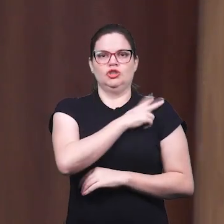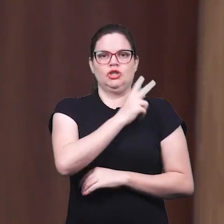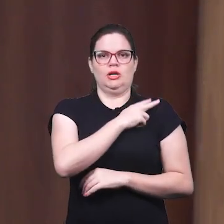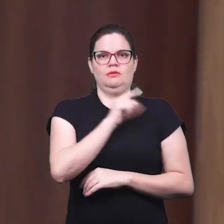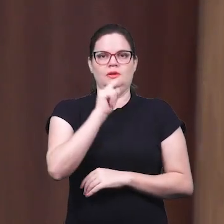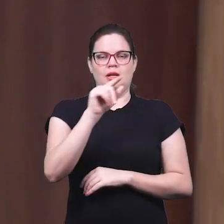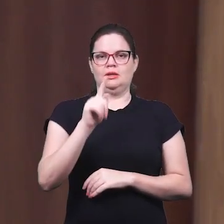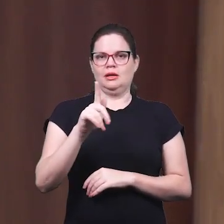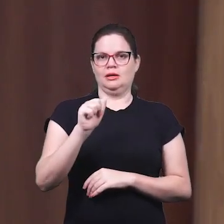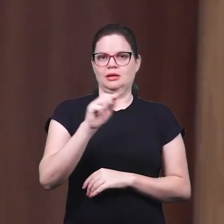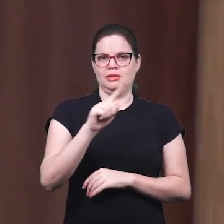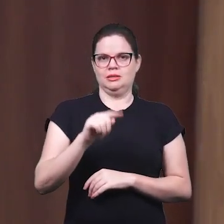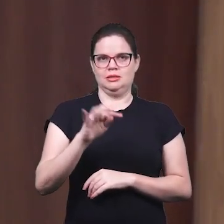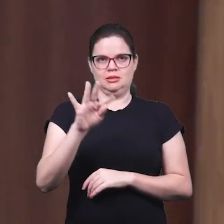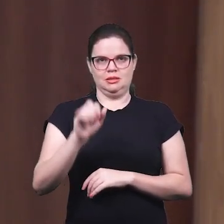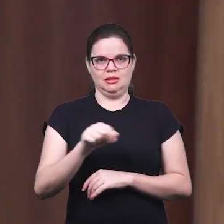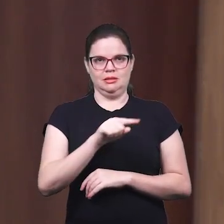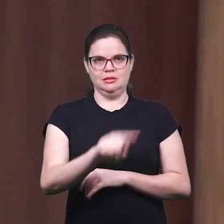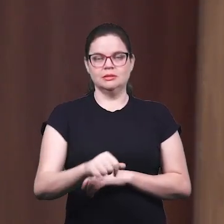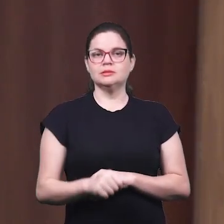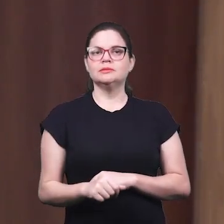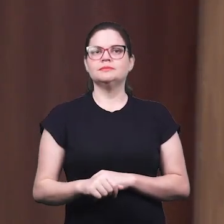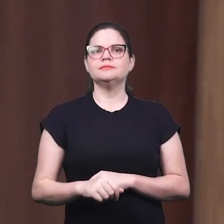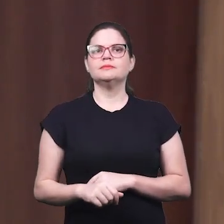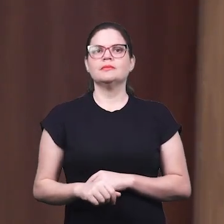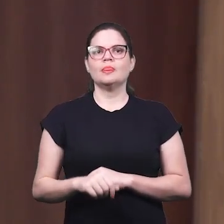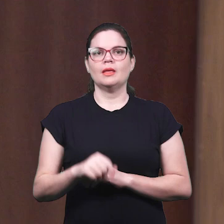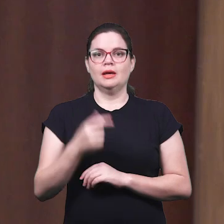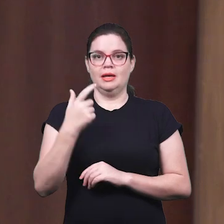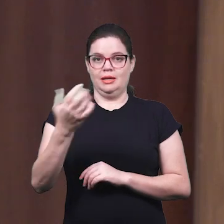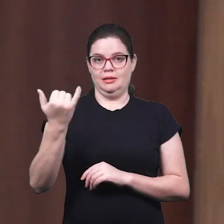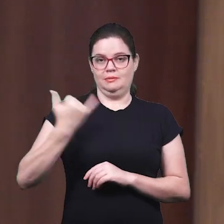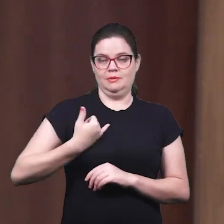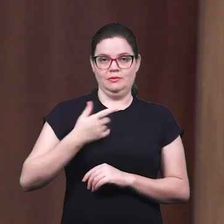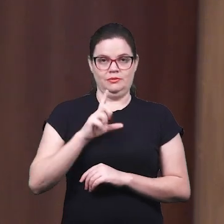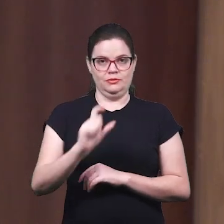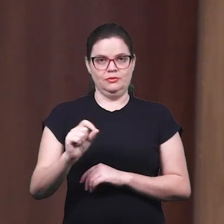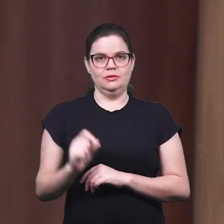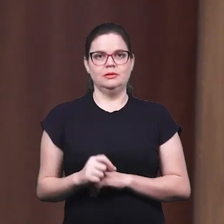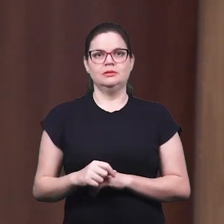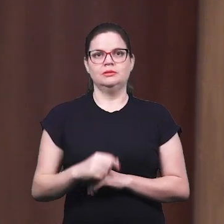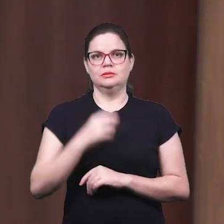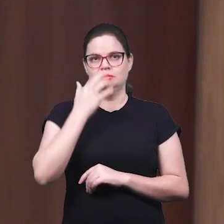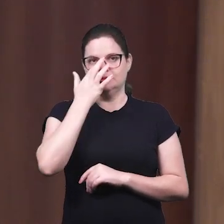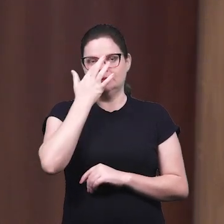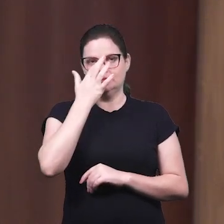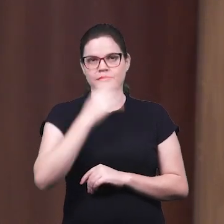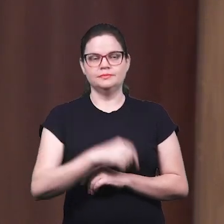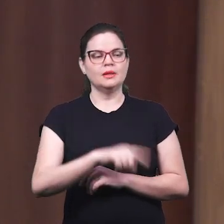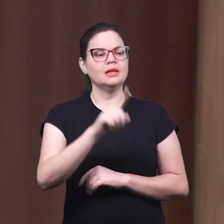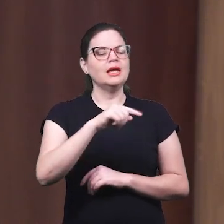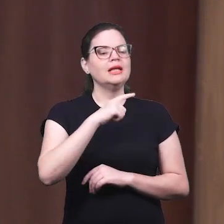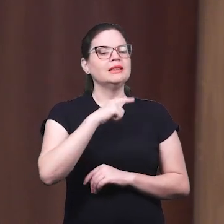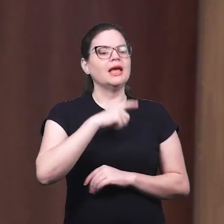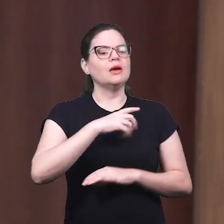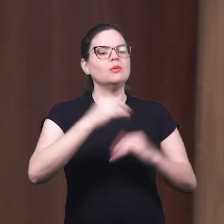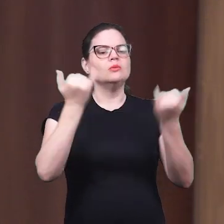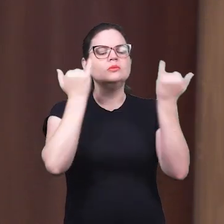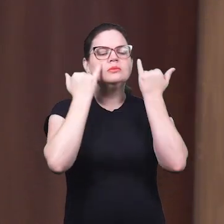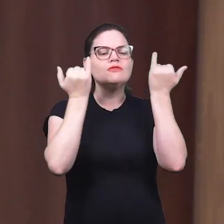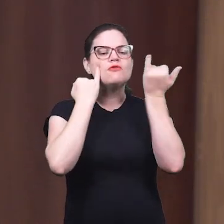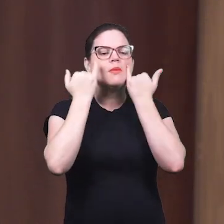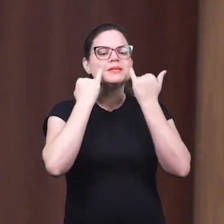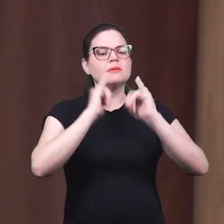Hélio, tem um anúncio que você pode pegar, é do Buás,